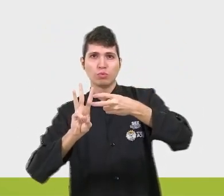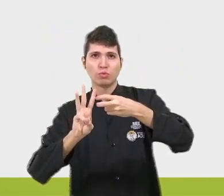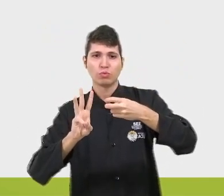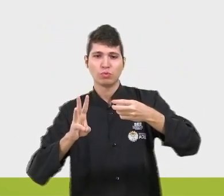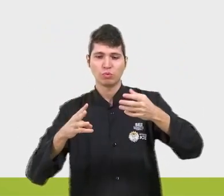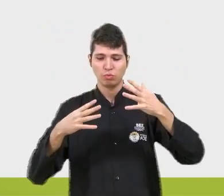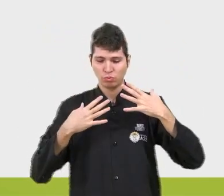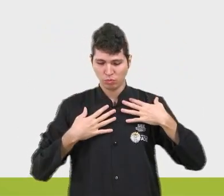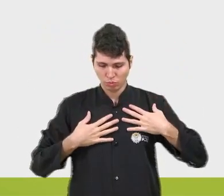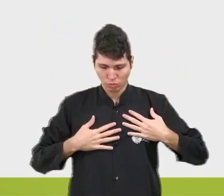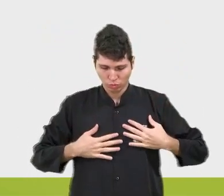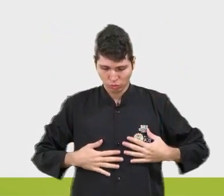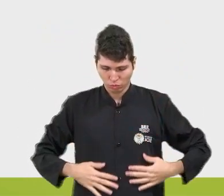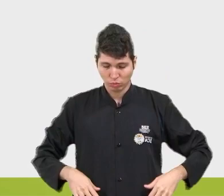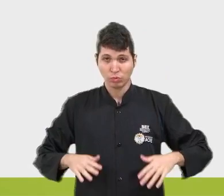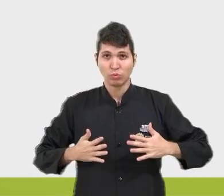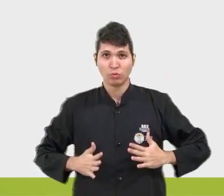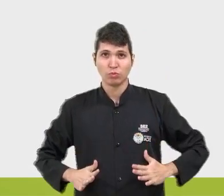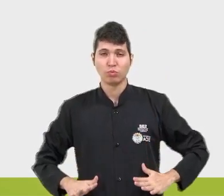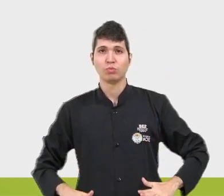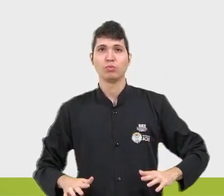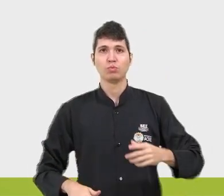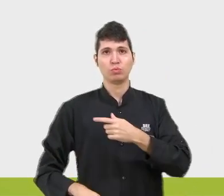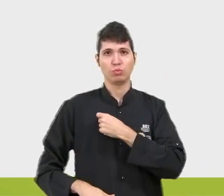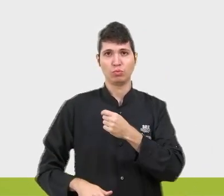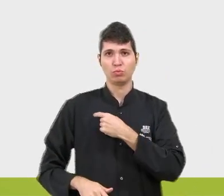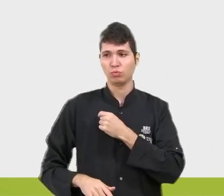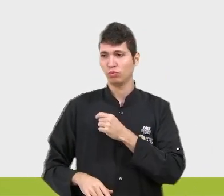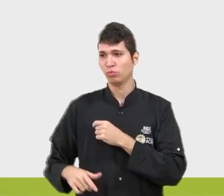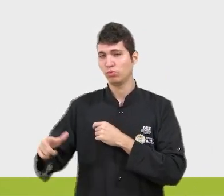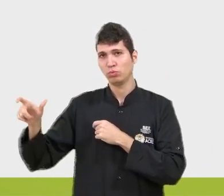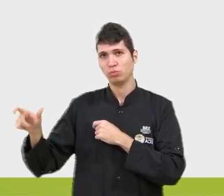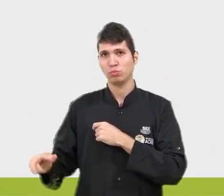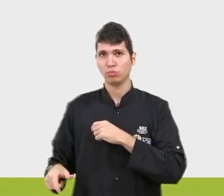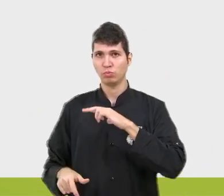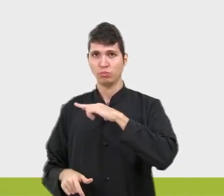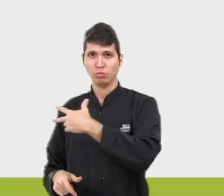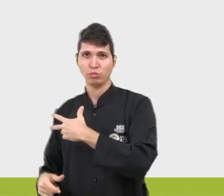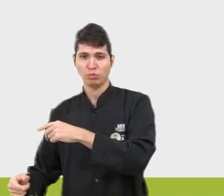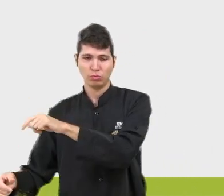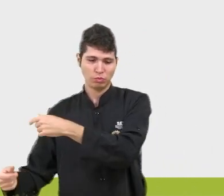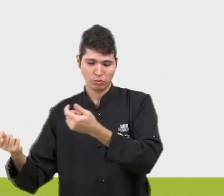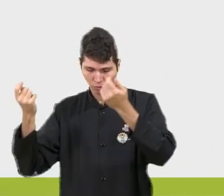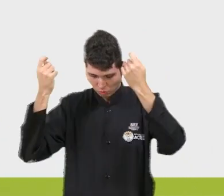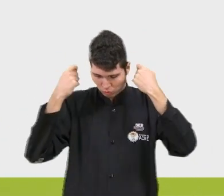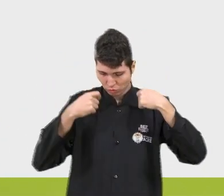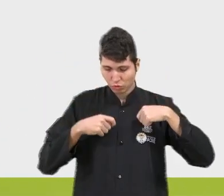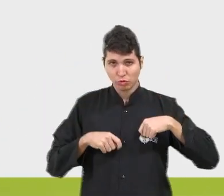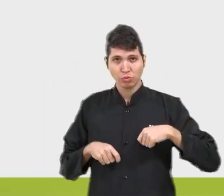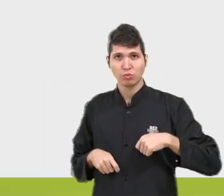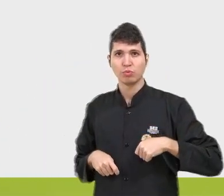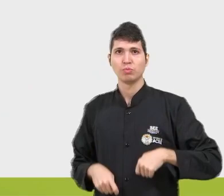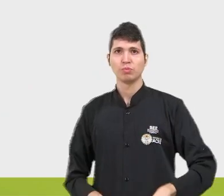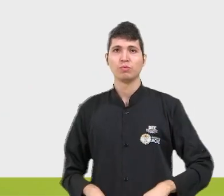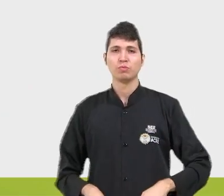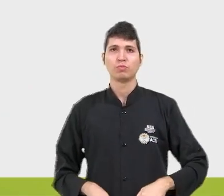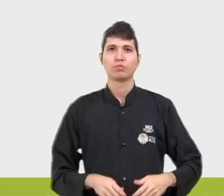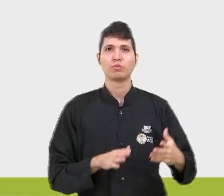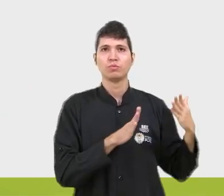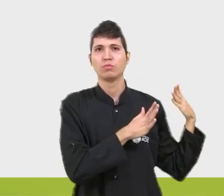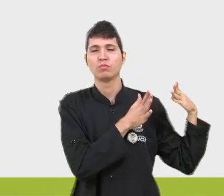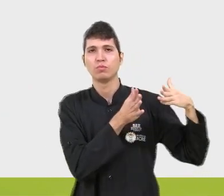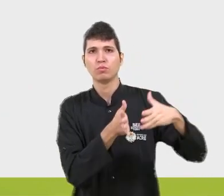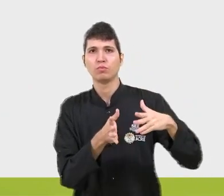português, uma denúncia à aculturação sofrida pelos povos indígenas com a chegada dos europeus